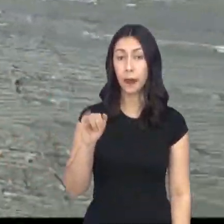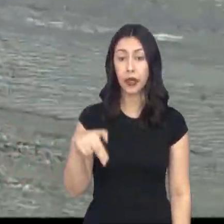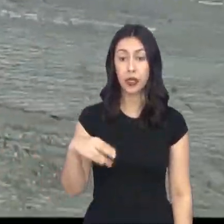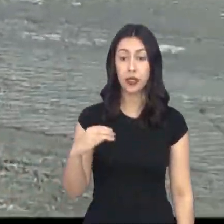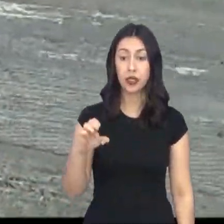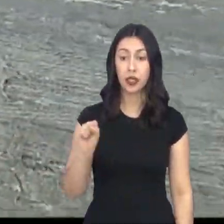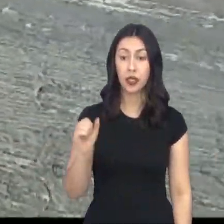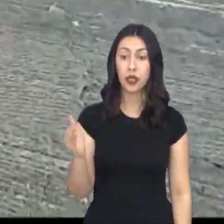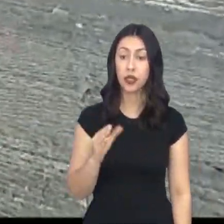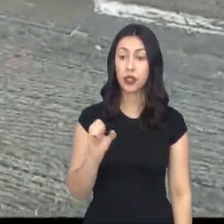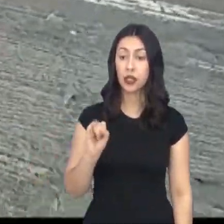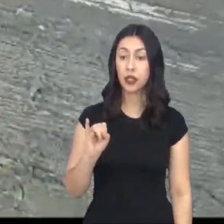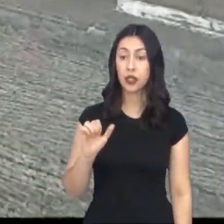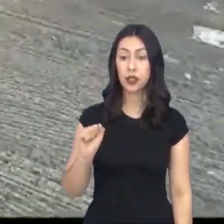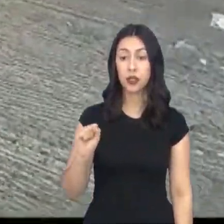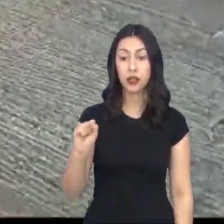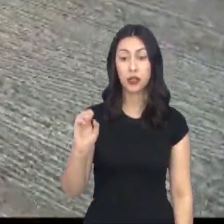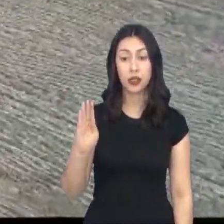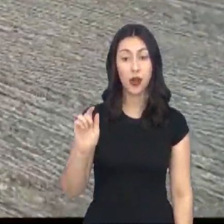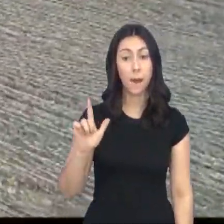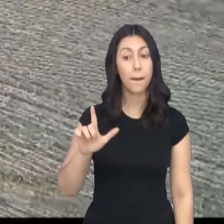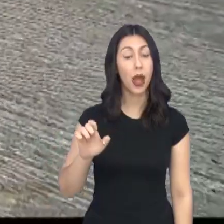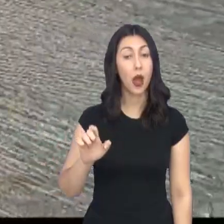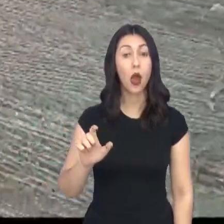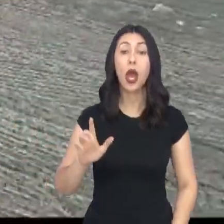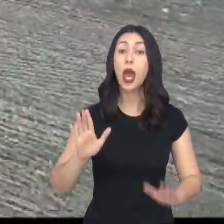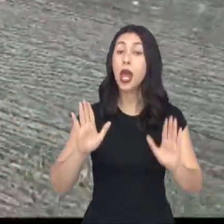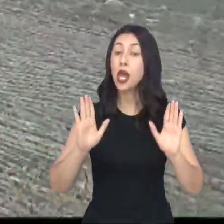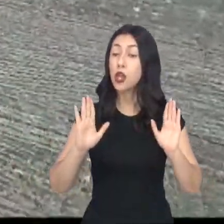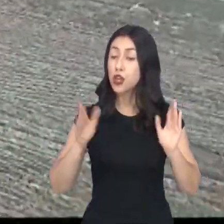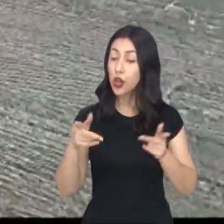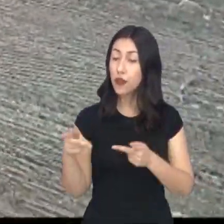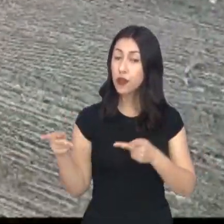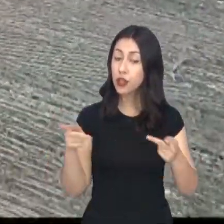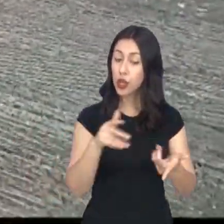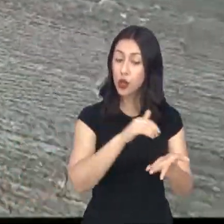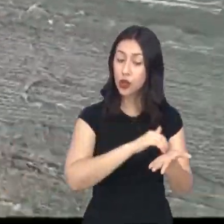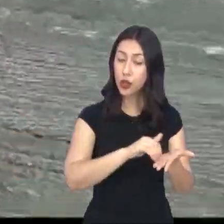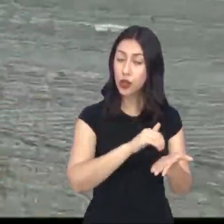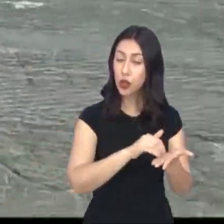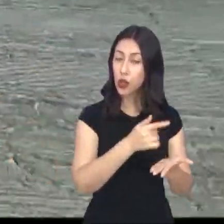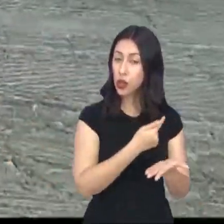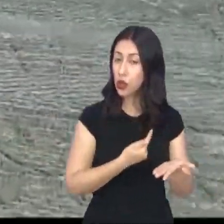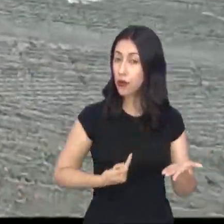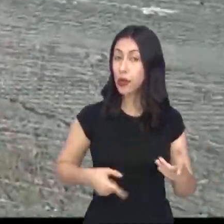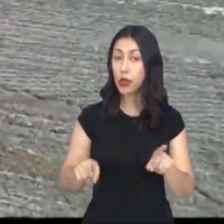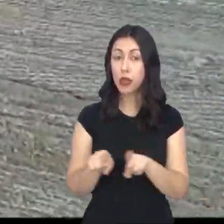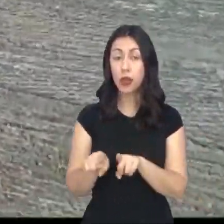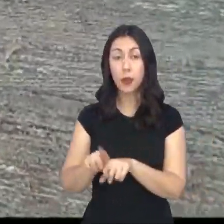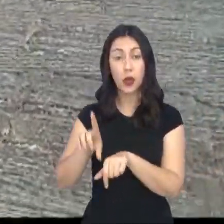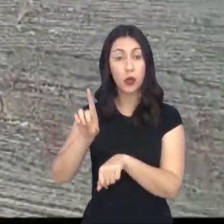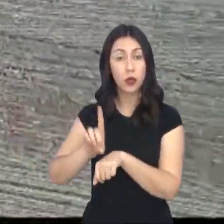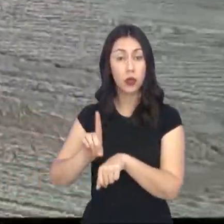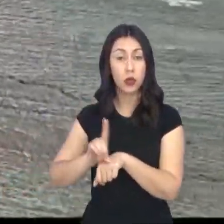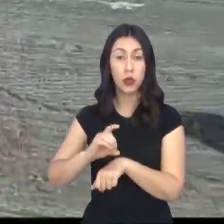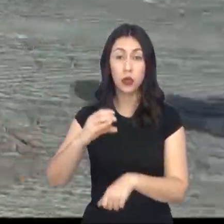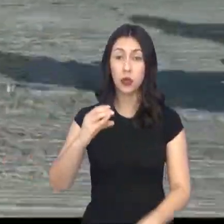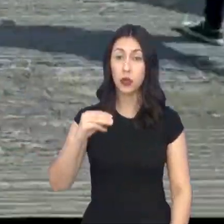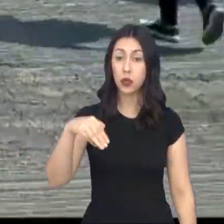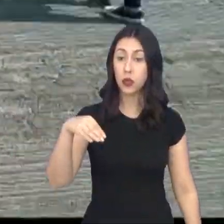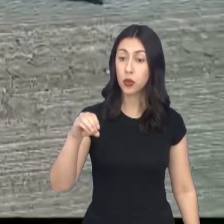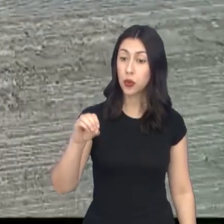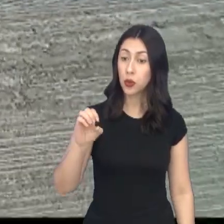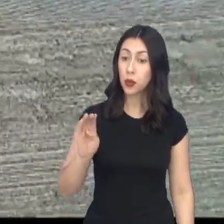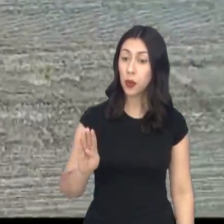ponto? Porque eu já estive aqui com o secretário de governança, já estive aqui com o diretor da CEMOB, para tratar